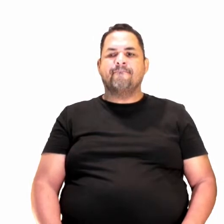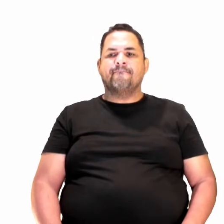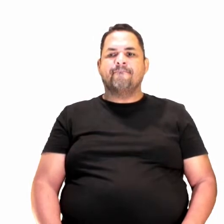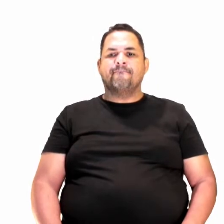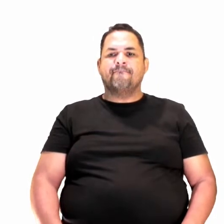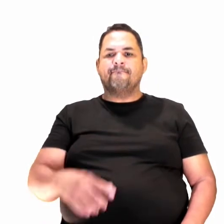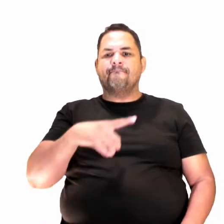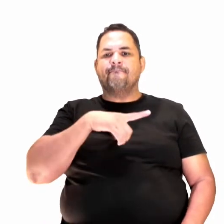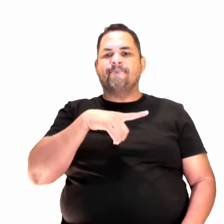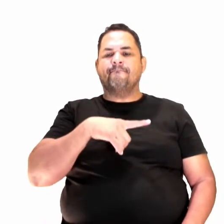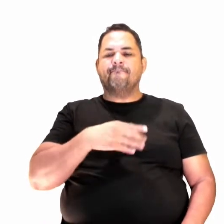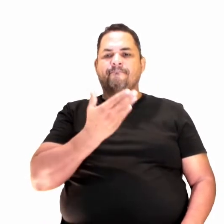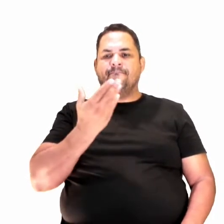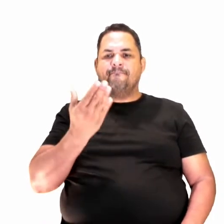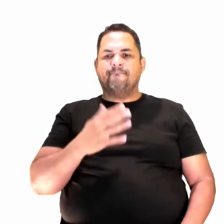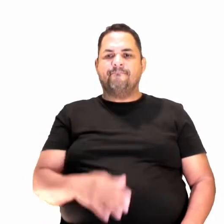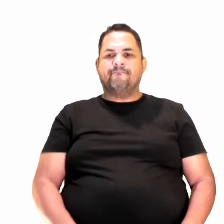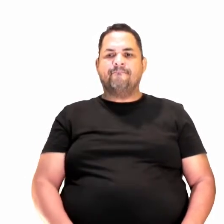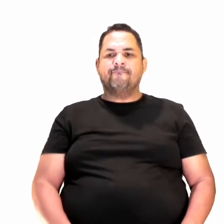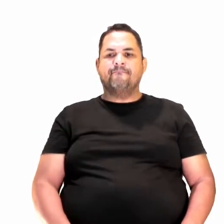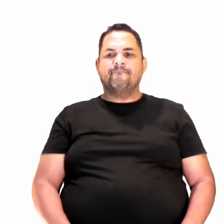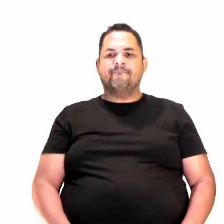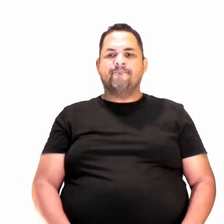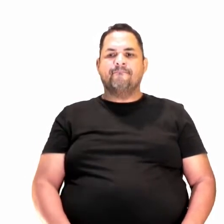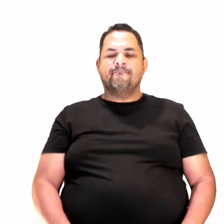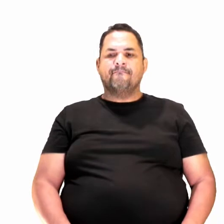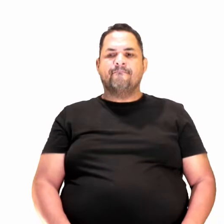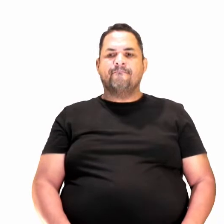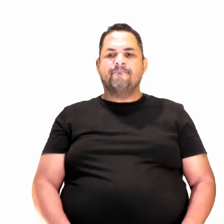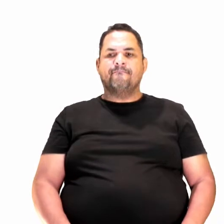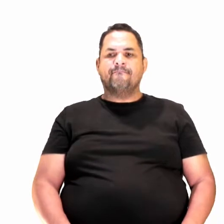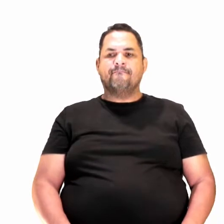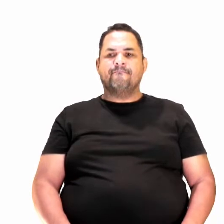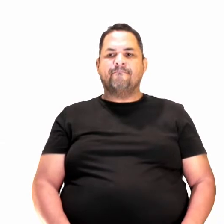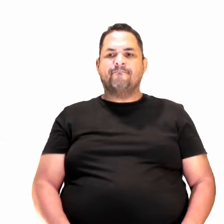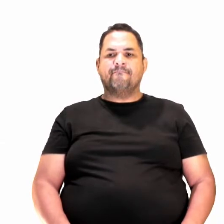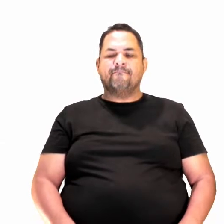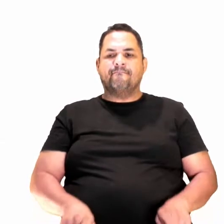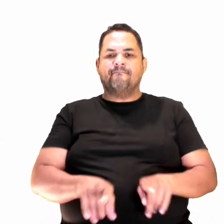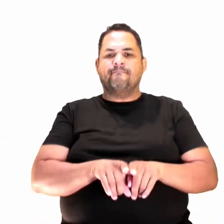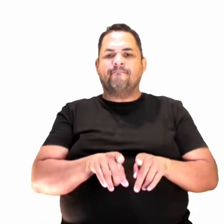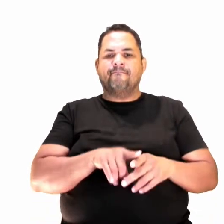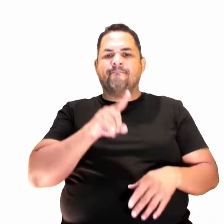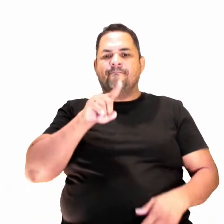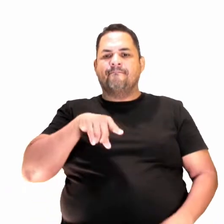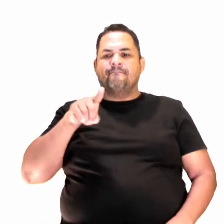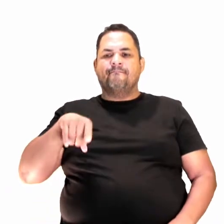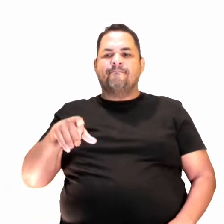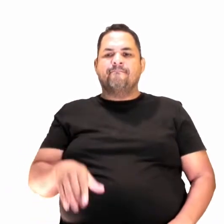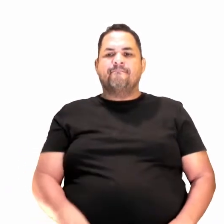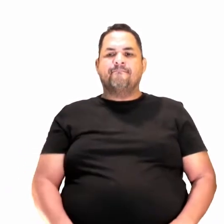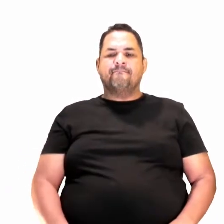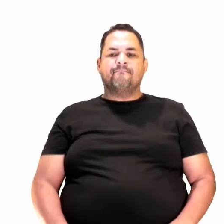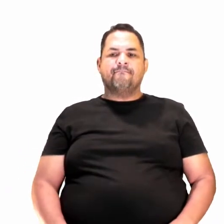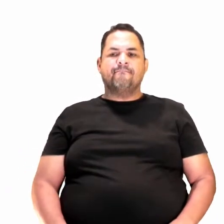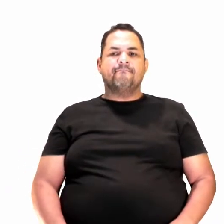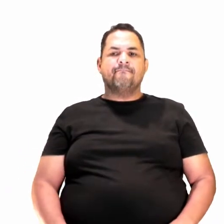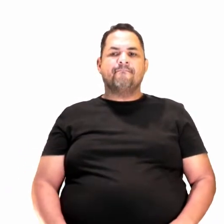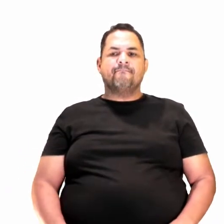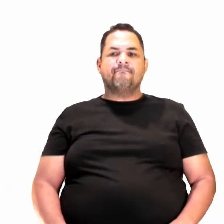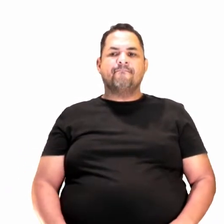que é seu fio? Temos aqui o tipo dela, long, certo? Que é longo, que a gente está falando